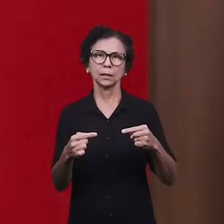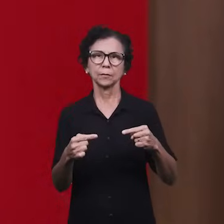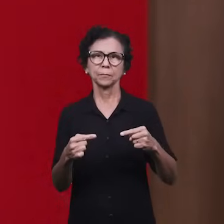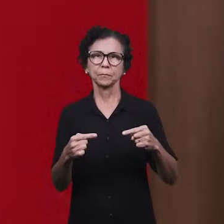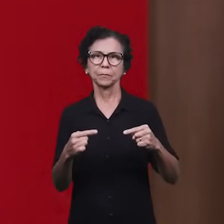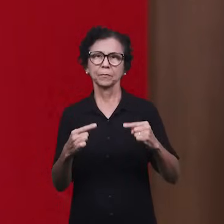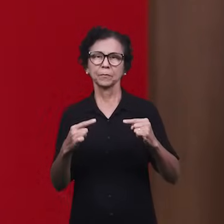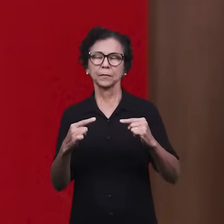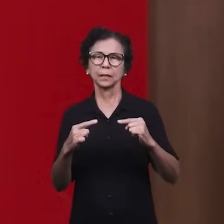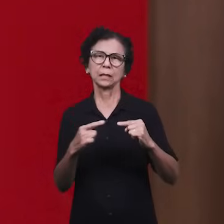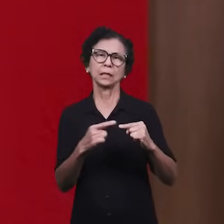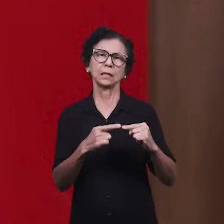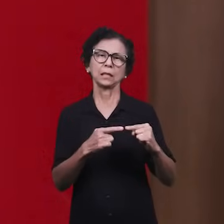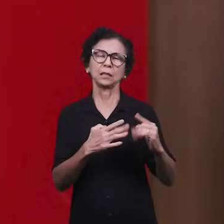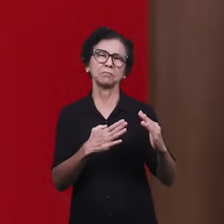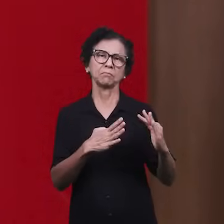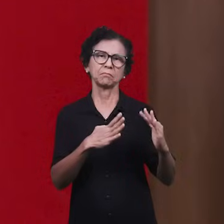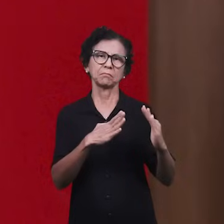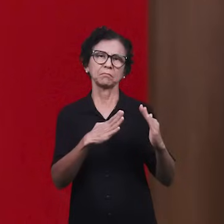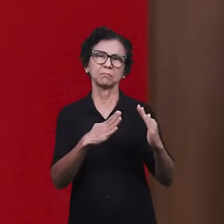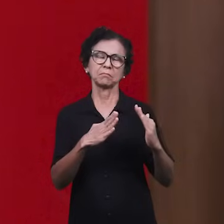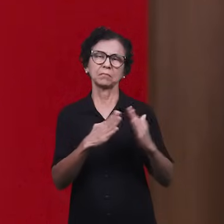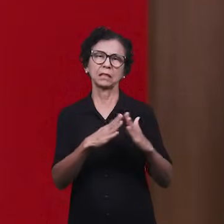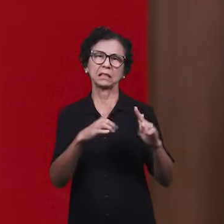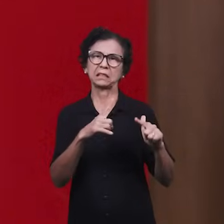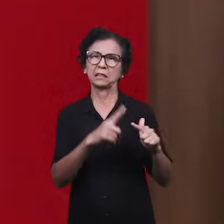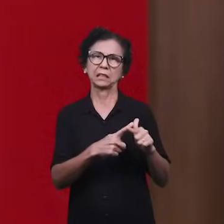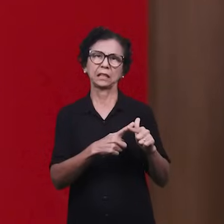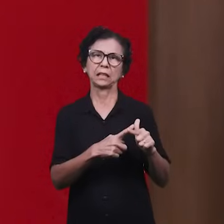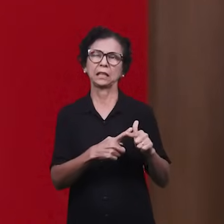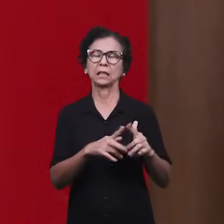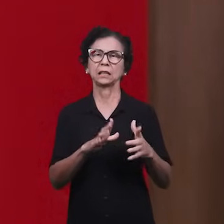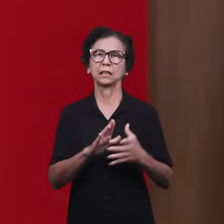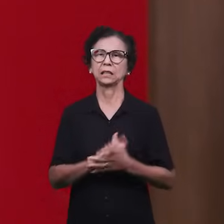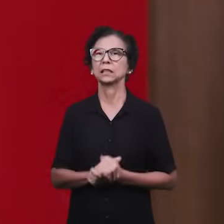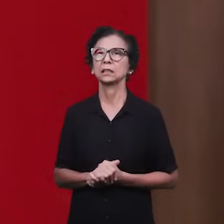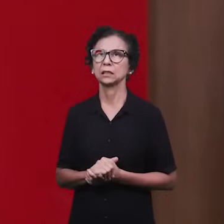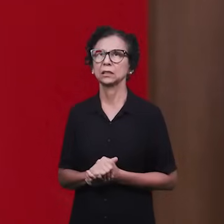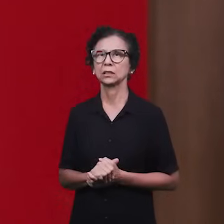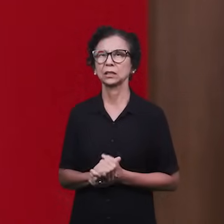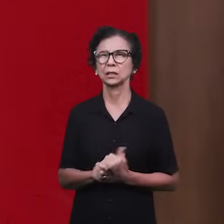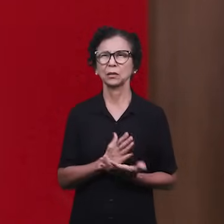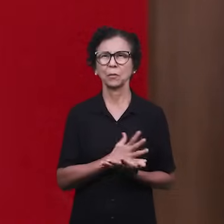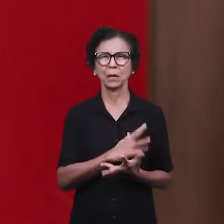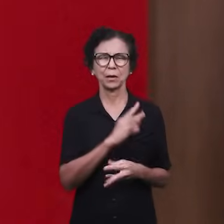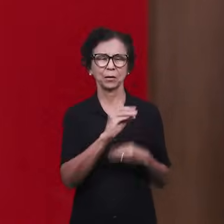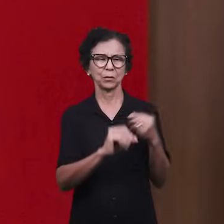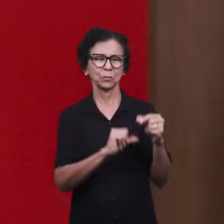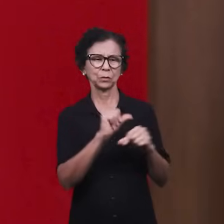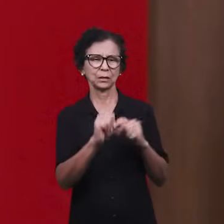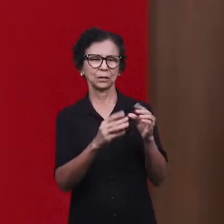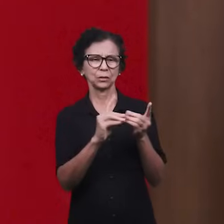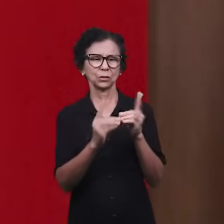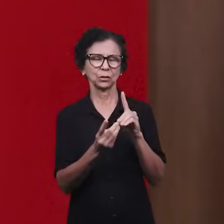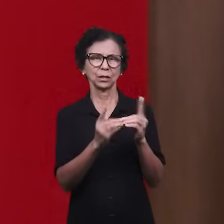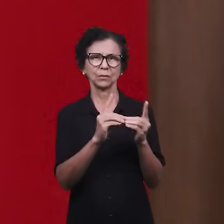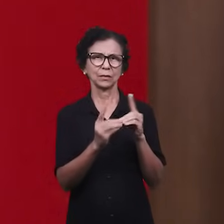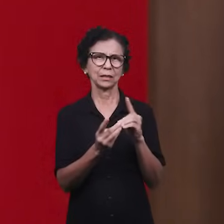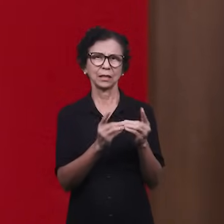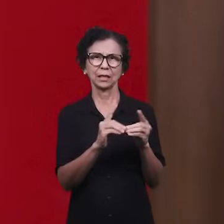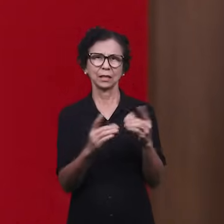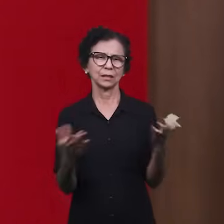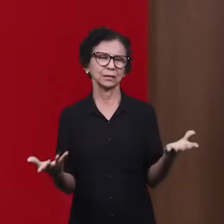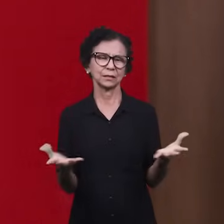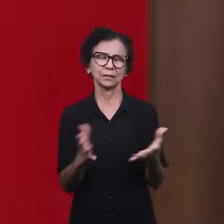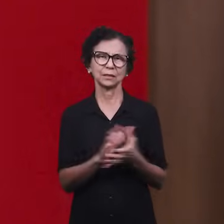Igreja se estabelece. O paganismo entra, ou seja, a Igreja começa a ser deformada ali, né? É